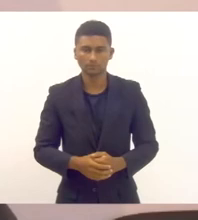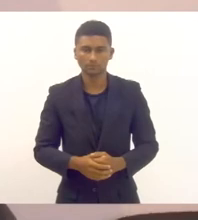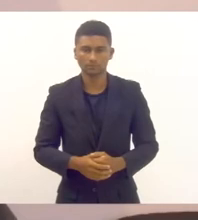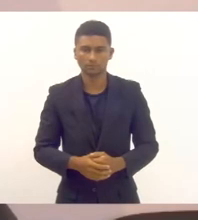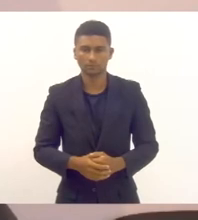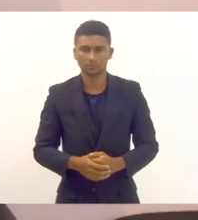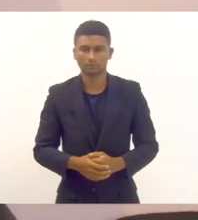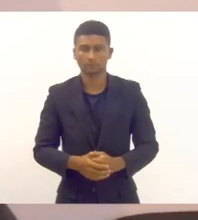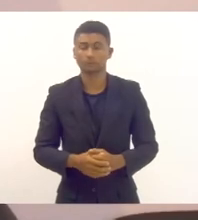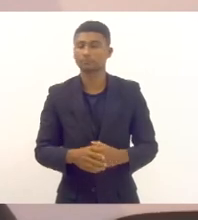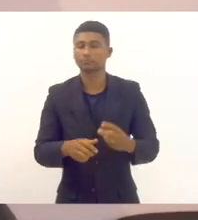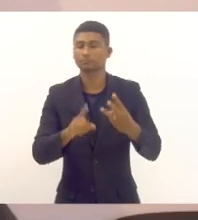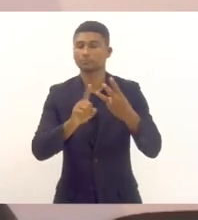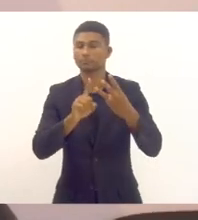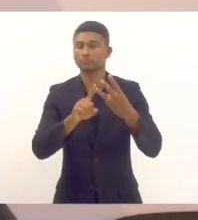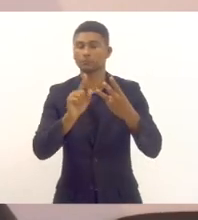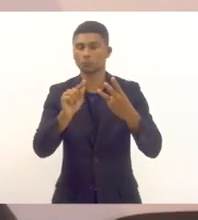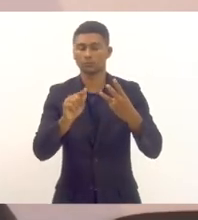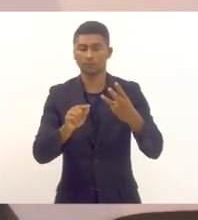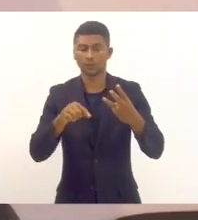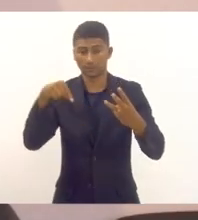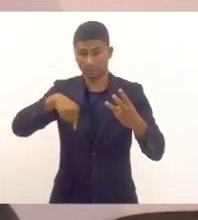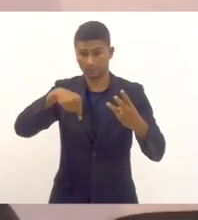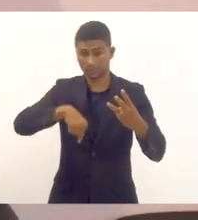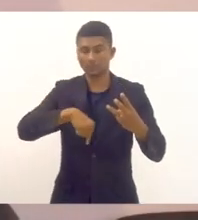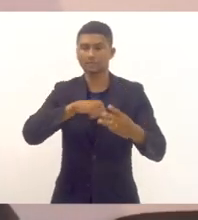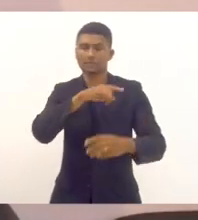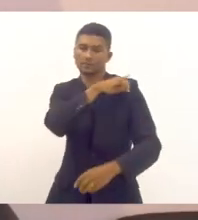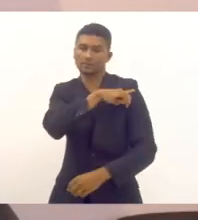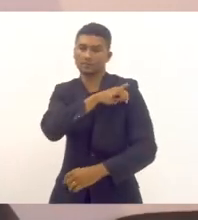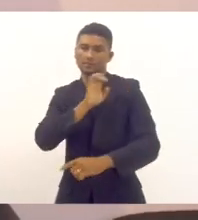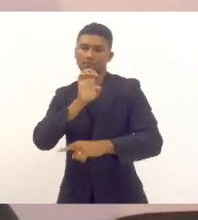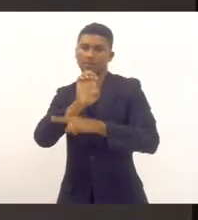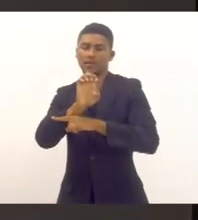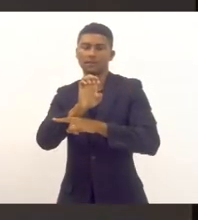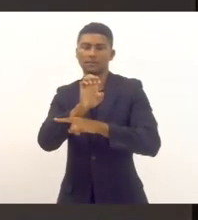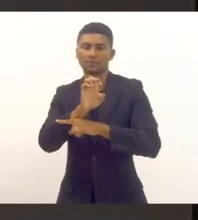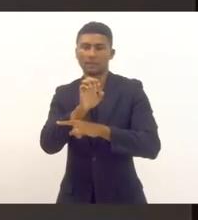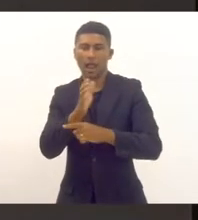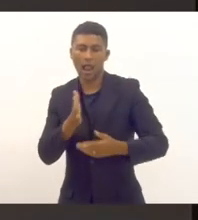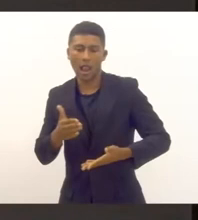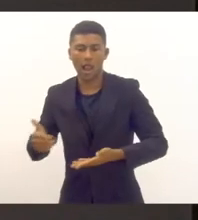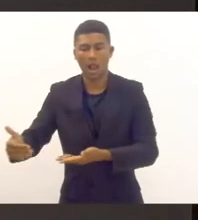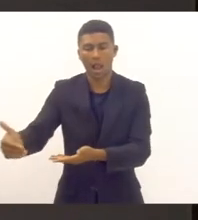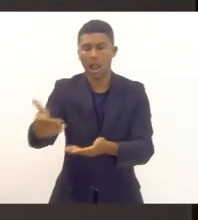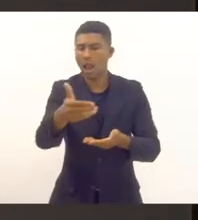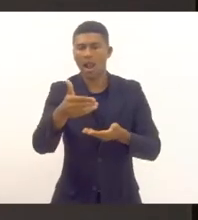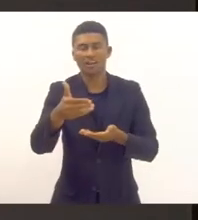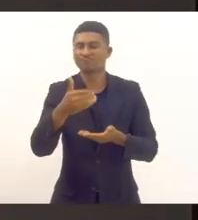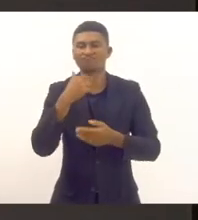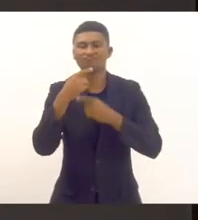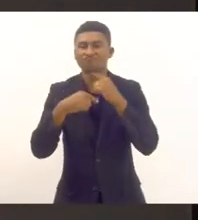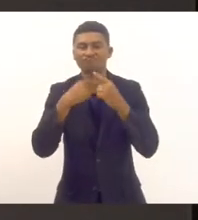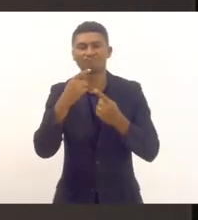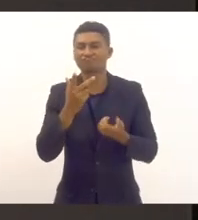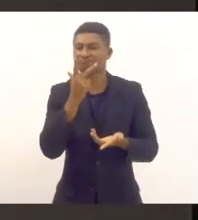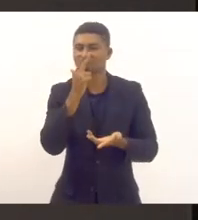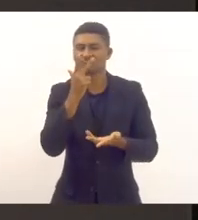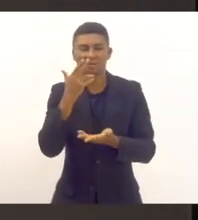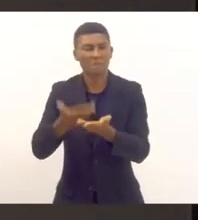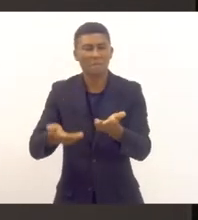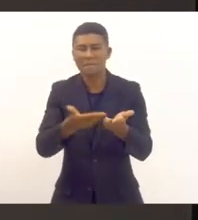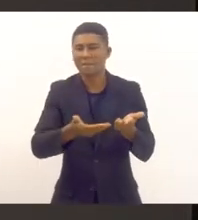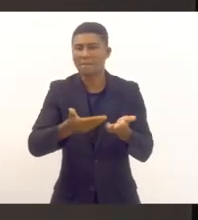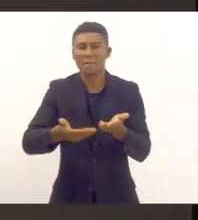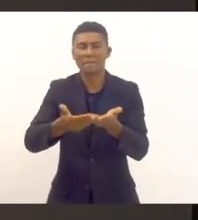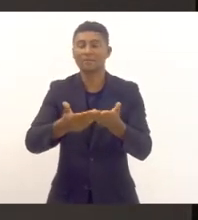Agora vem o dinheiro saindo do Estado, que é o maior problema. A fuga de investidores, emprego e renda. Em busca